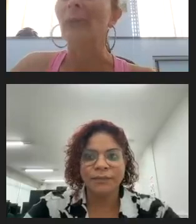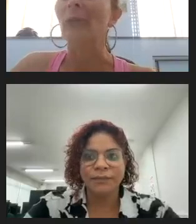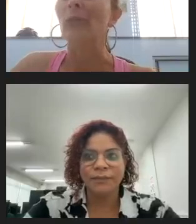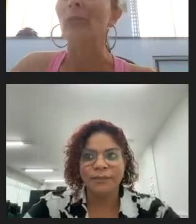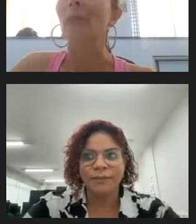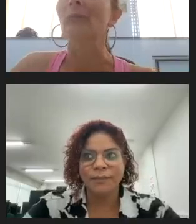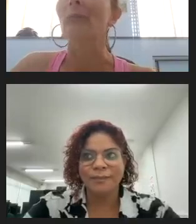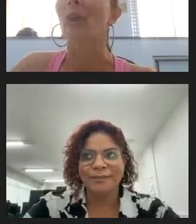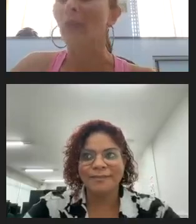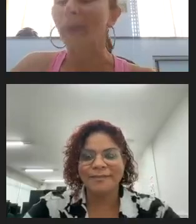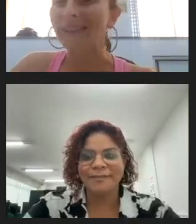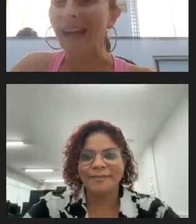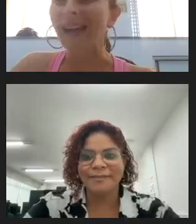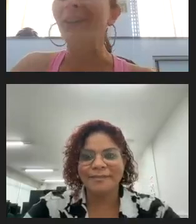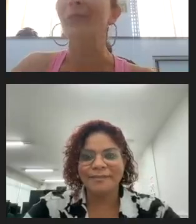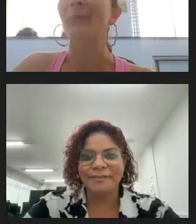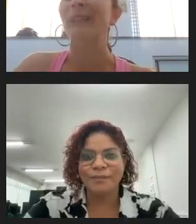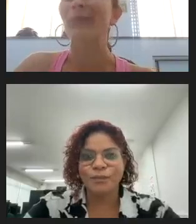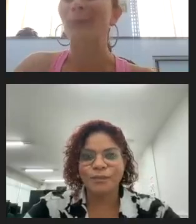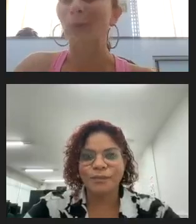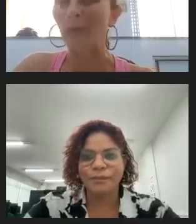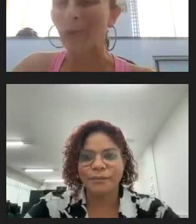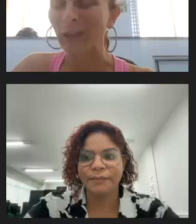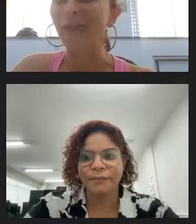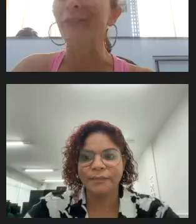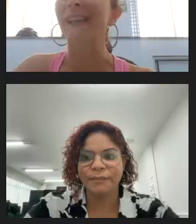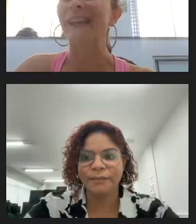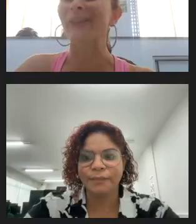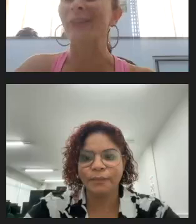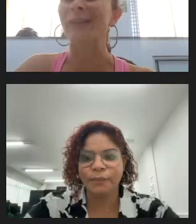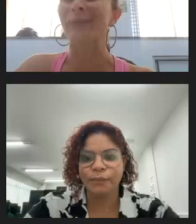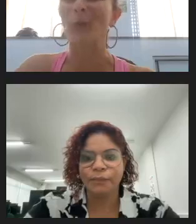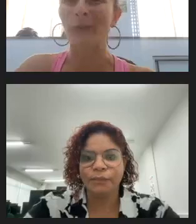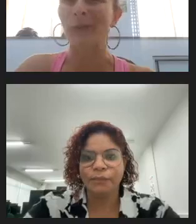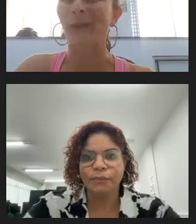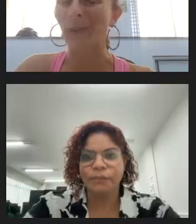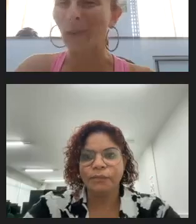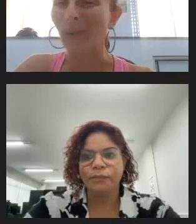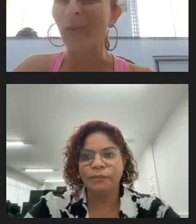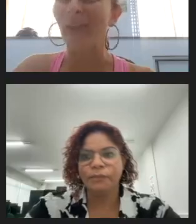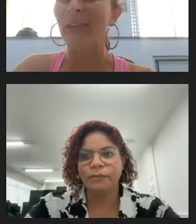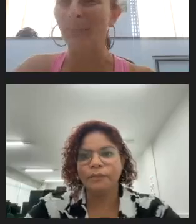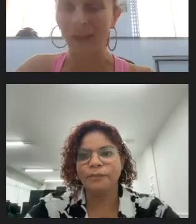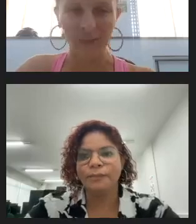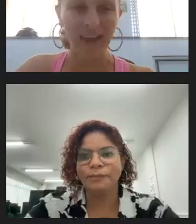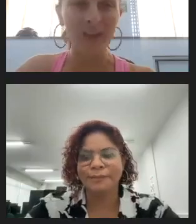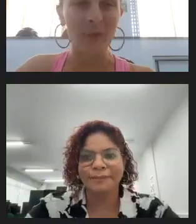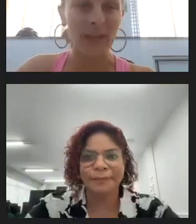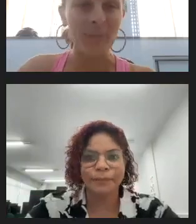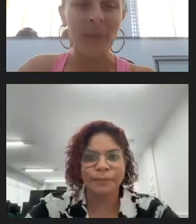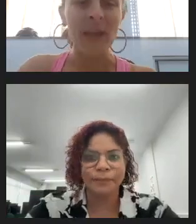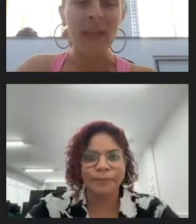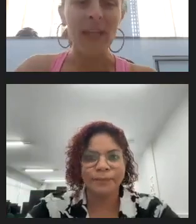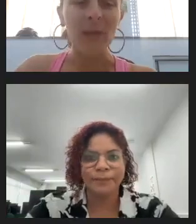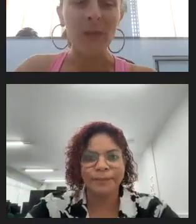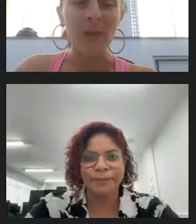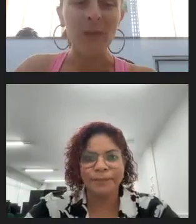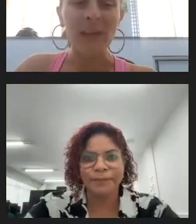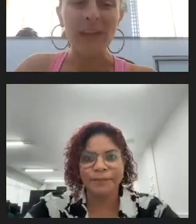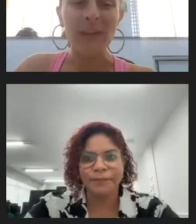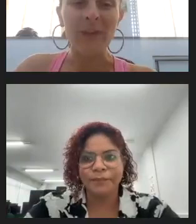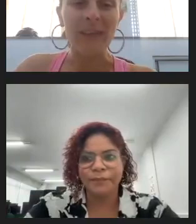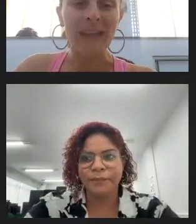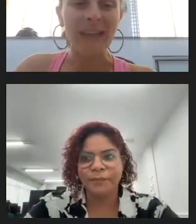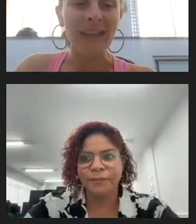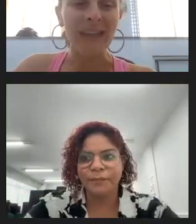que tenhamos uma ótima tarde, uma tarde produtiva, né, de boas reflexões e aprendizados, né? E eu